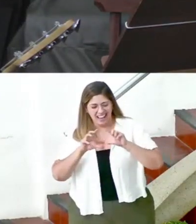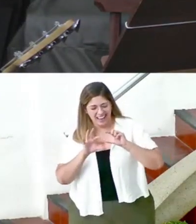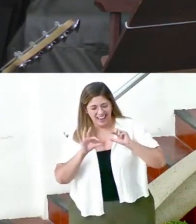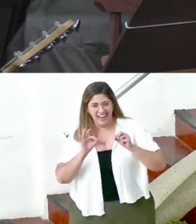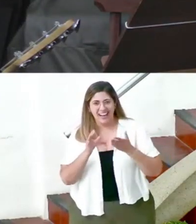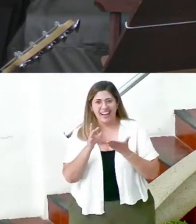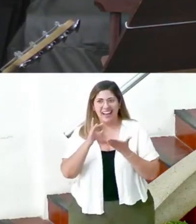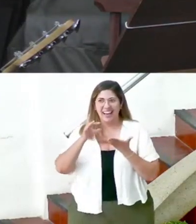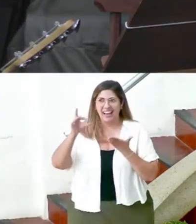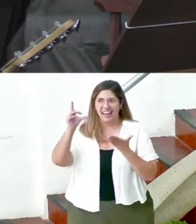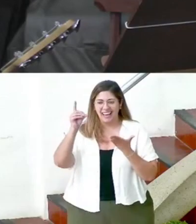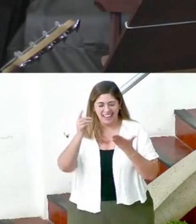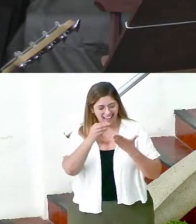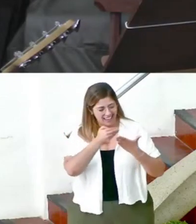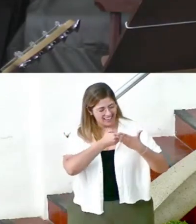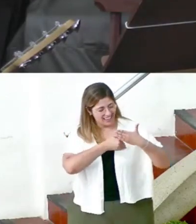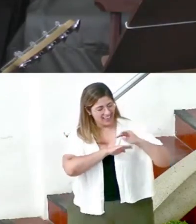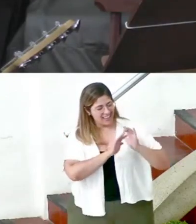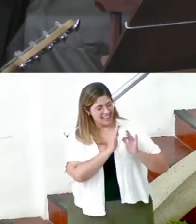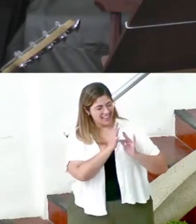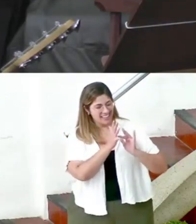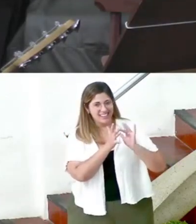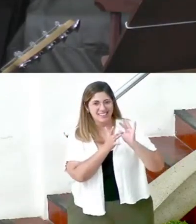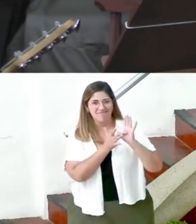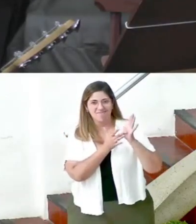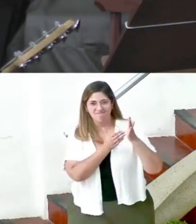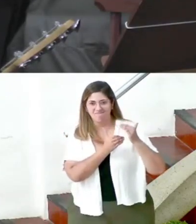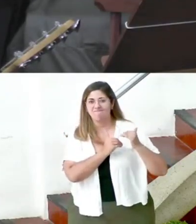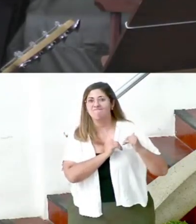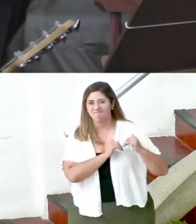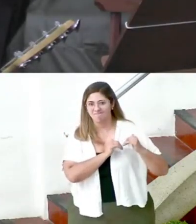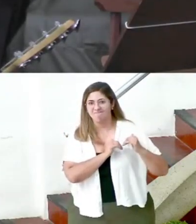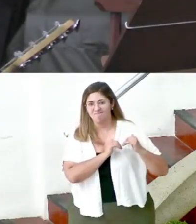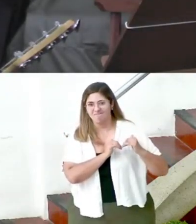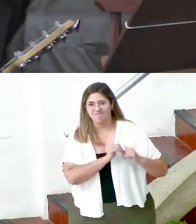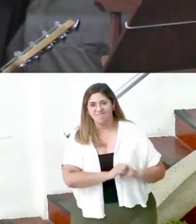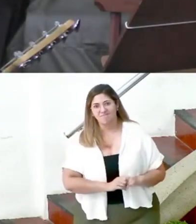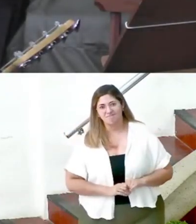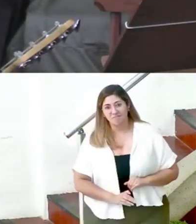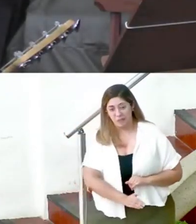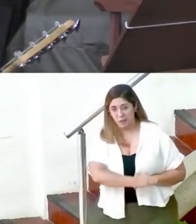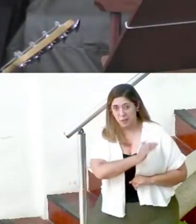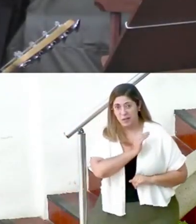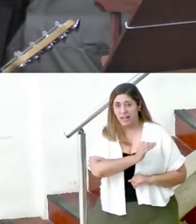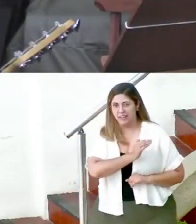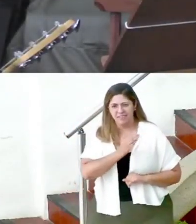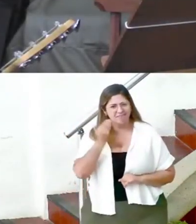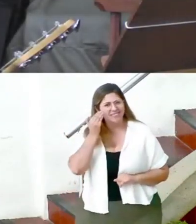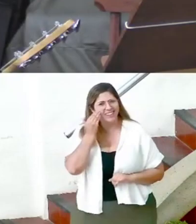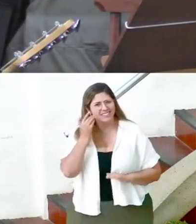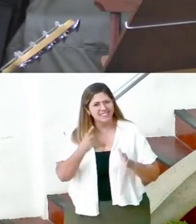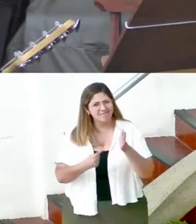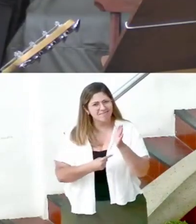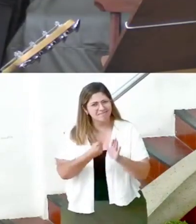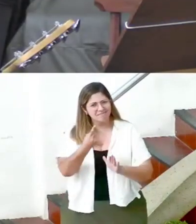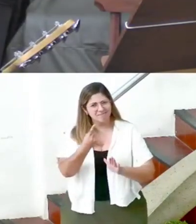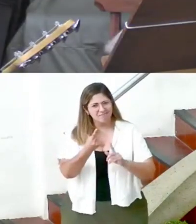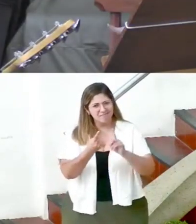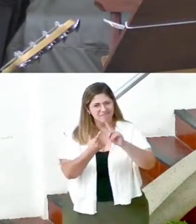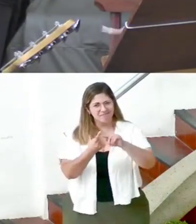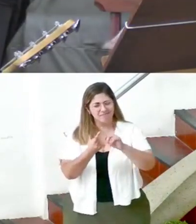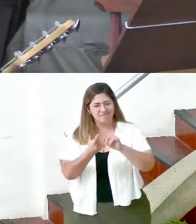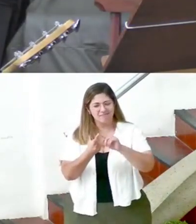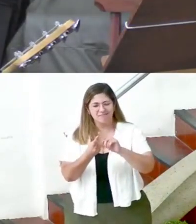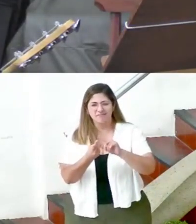nós. Jesus Cristo é este tesouro, simples assim. Então, a primeira coisa que esse texto parece nos mostrar: